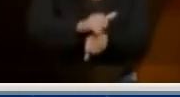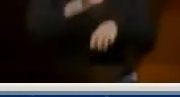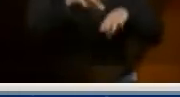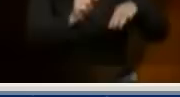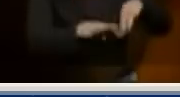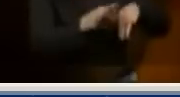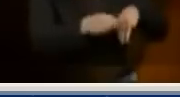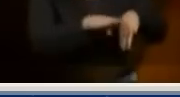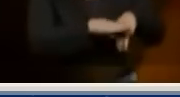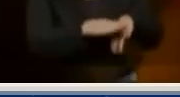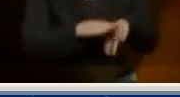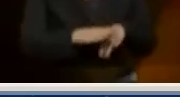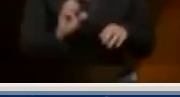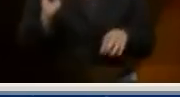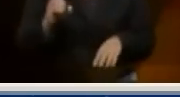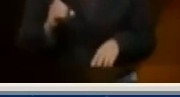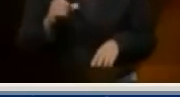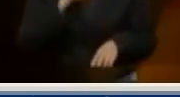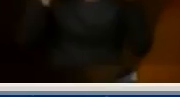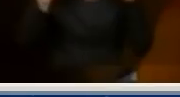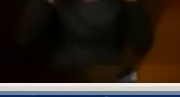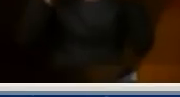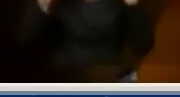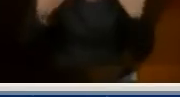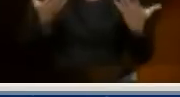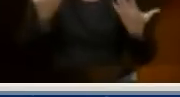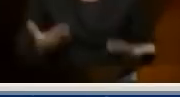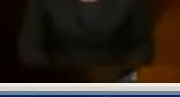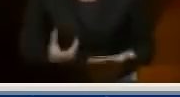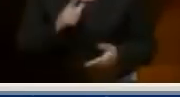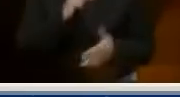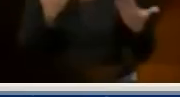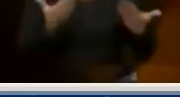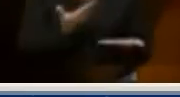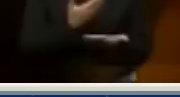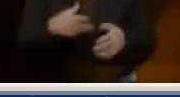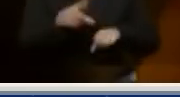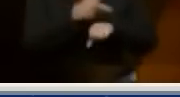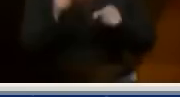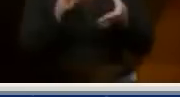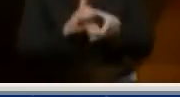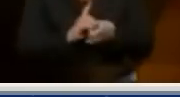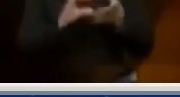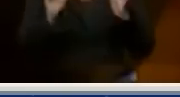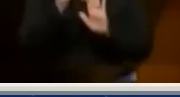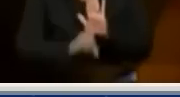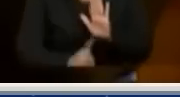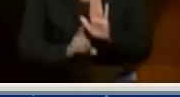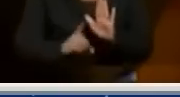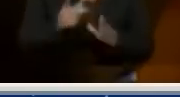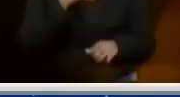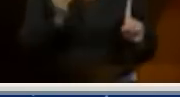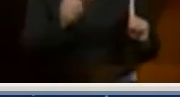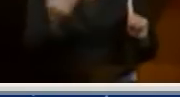agradava especialmente aos fabricantes de vacina o Twitter estava né então quem pedir a